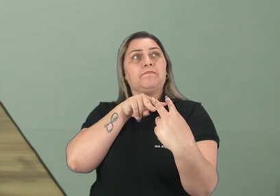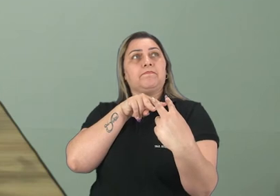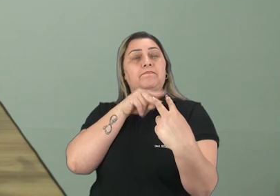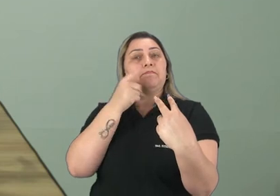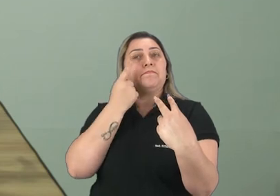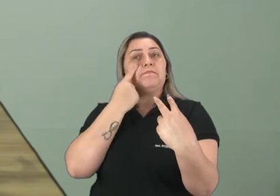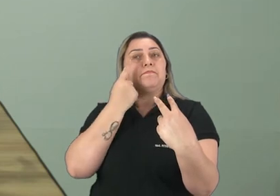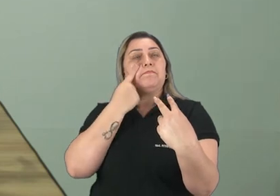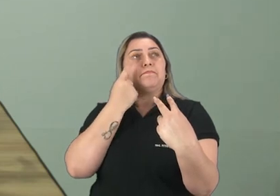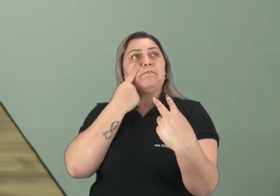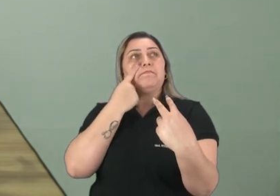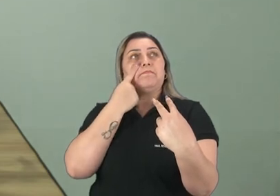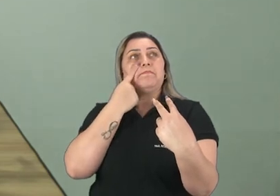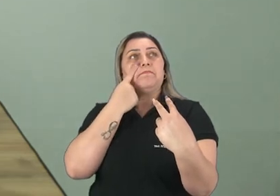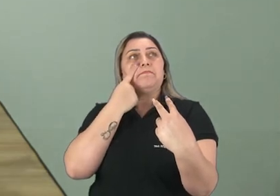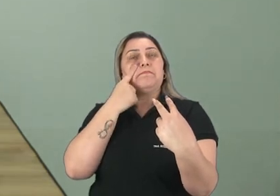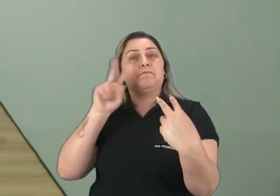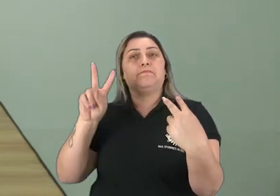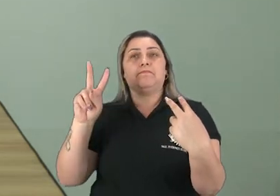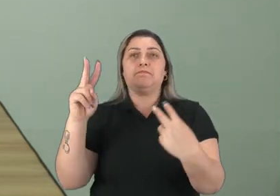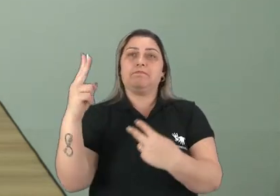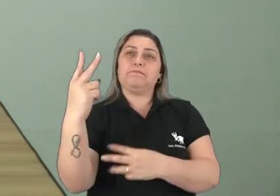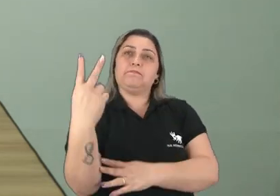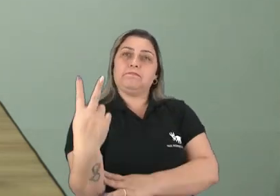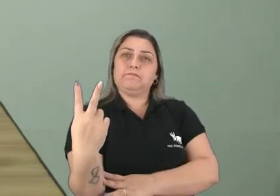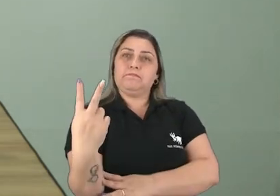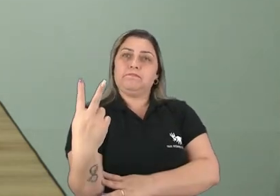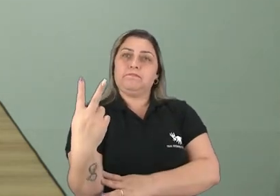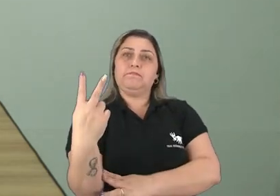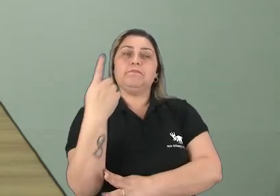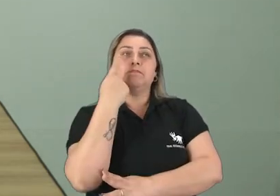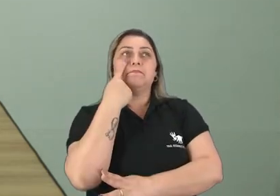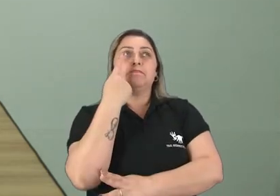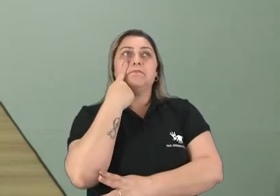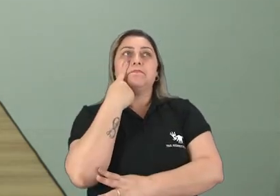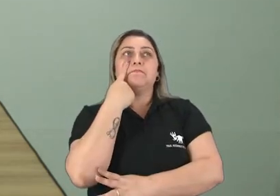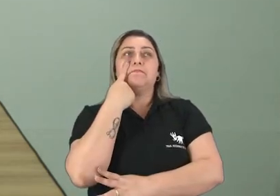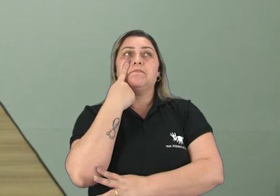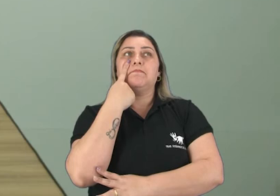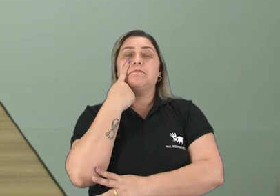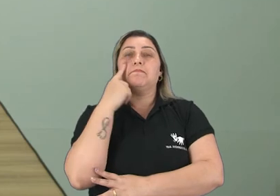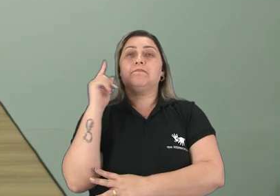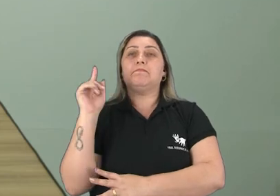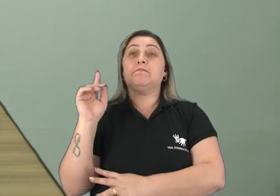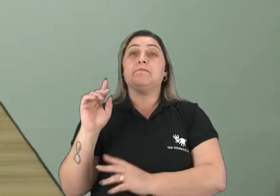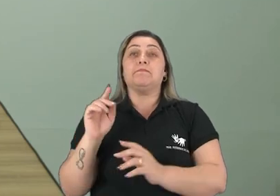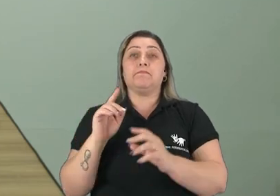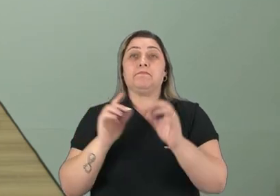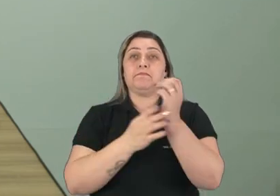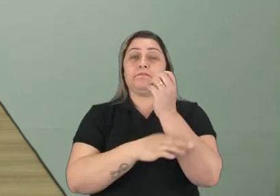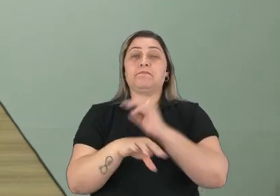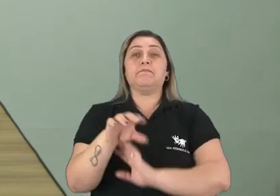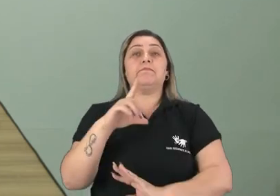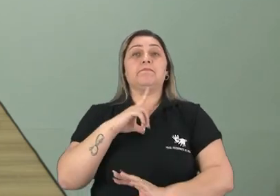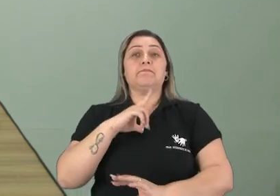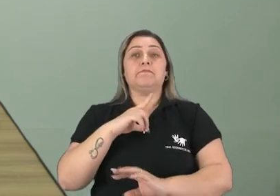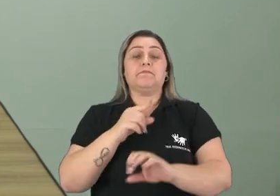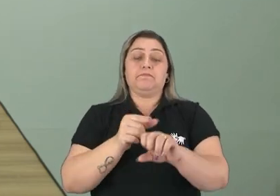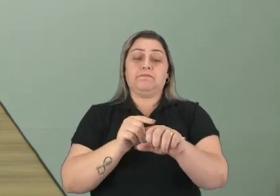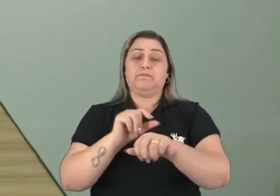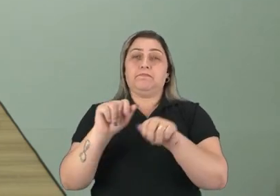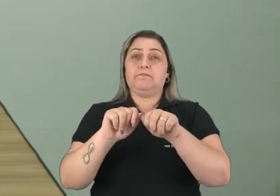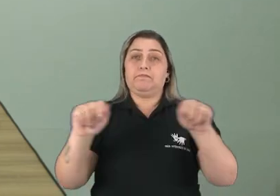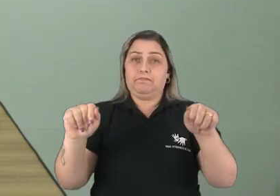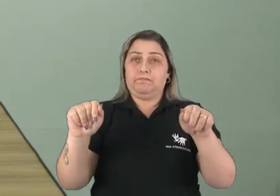Vamos observar um pouquinho, vou voltar o Pedro. Observe que na mão do Pedro, em uma das mãos, tem uma fita